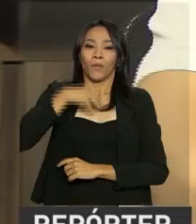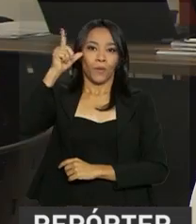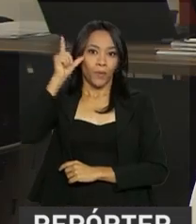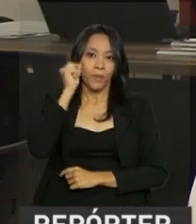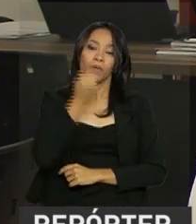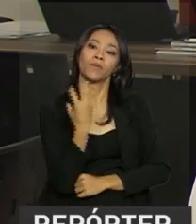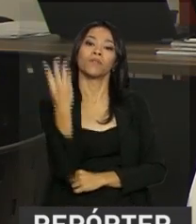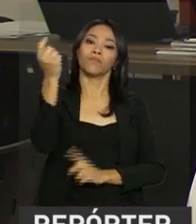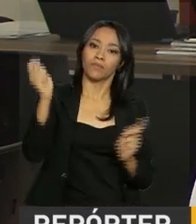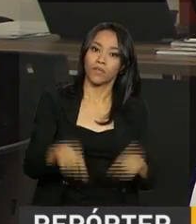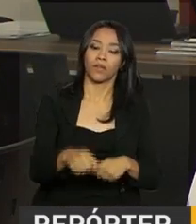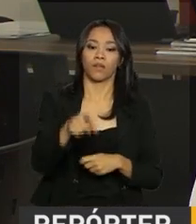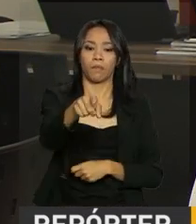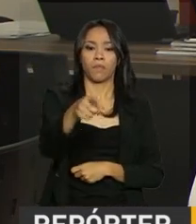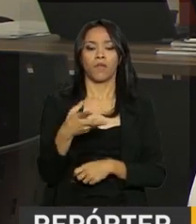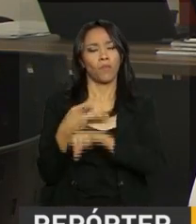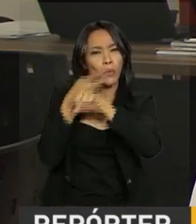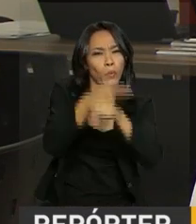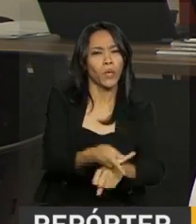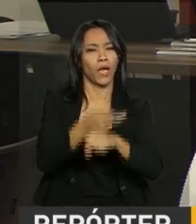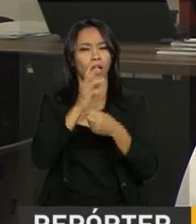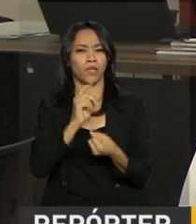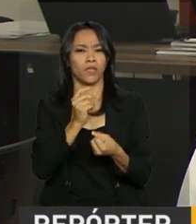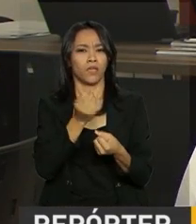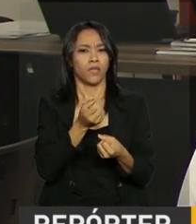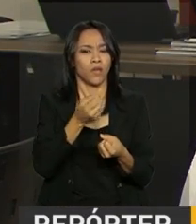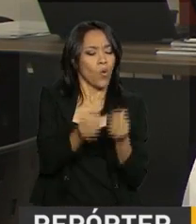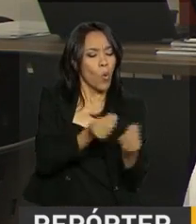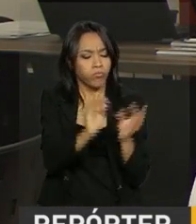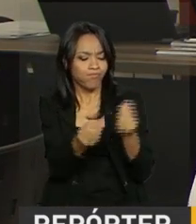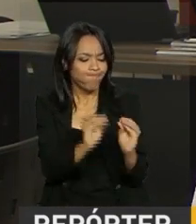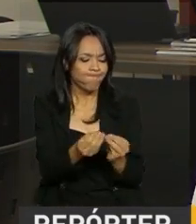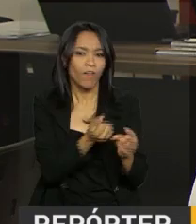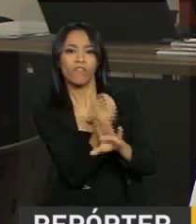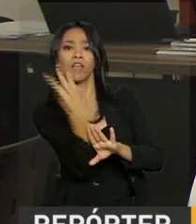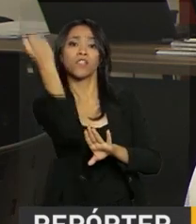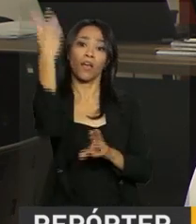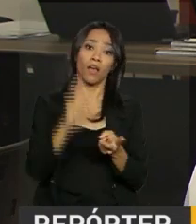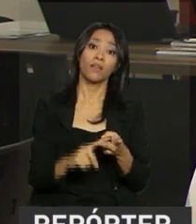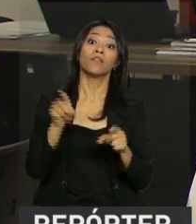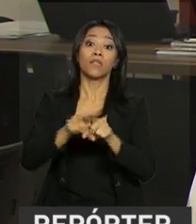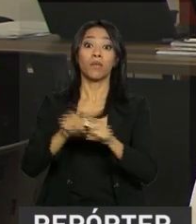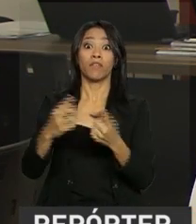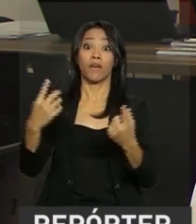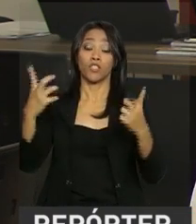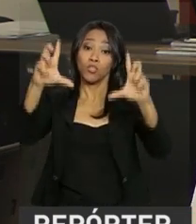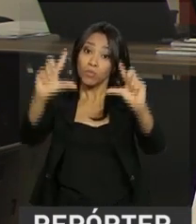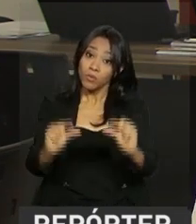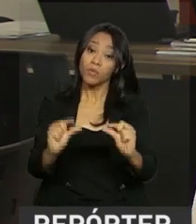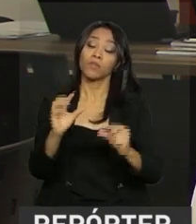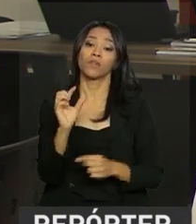preços vai voltar um pouco mais a procura de pacote internacional vai criar uma concorrência com os pacotes nacionais que vai diminuir também um